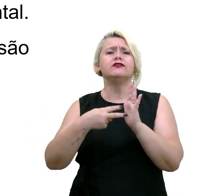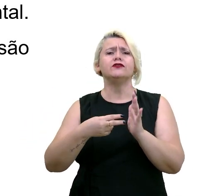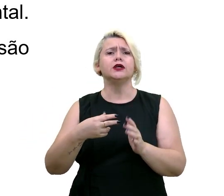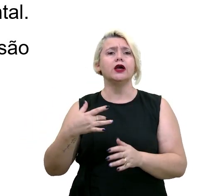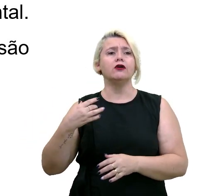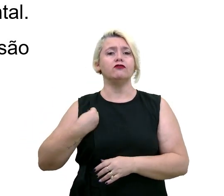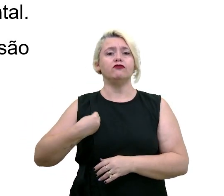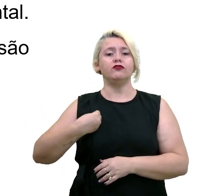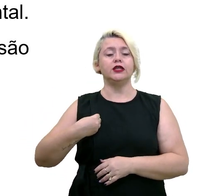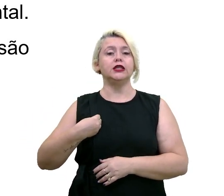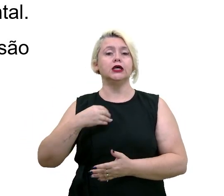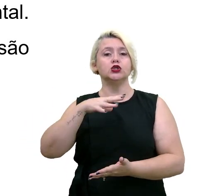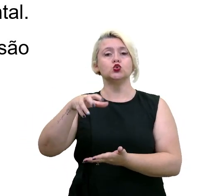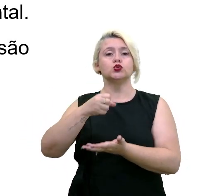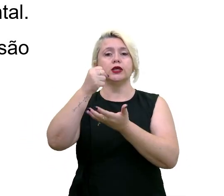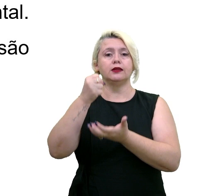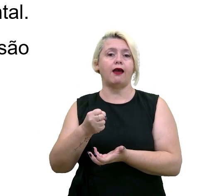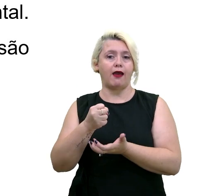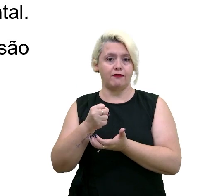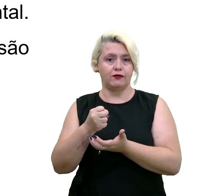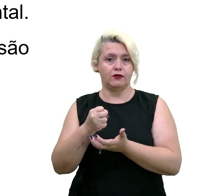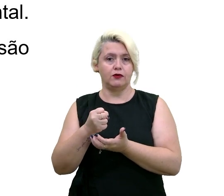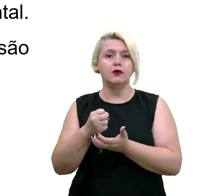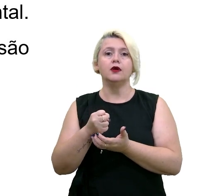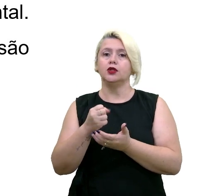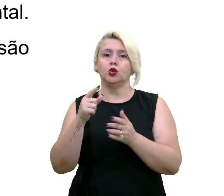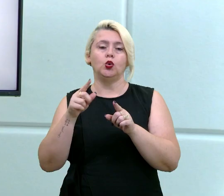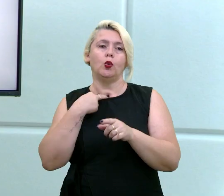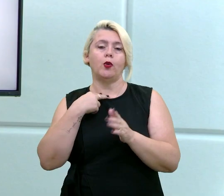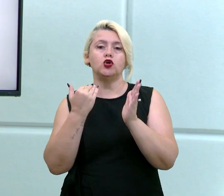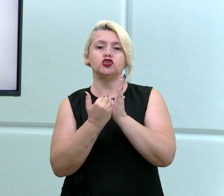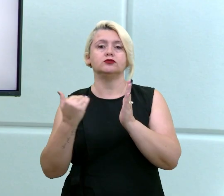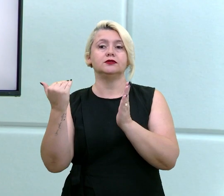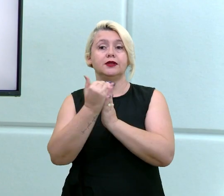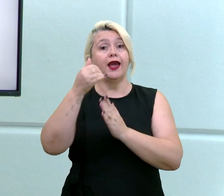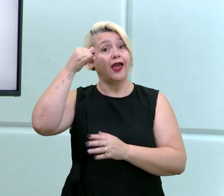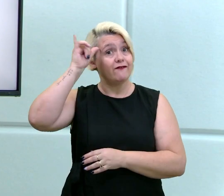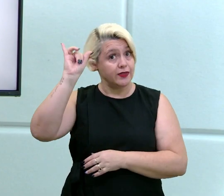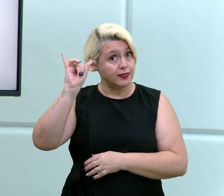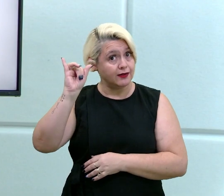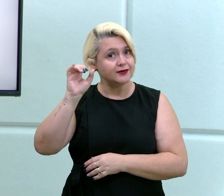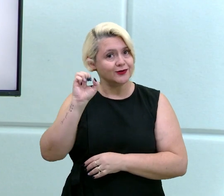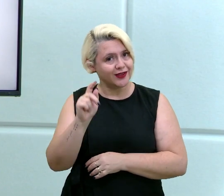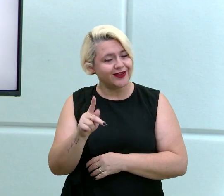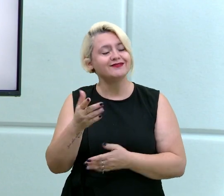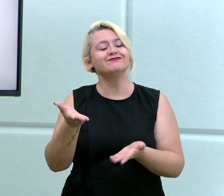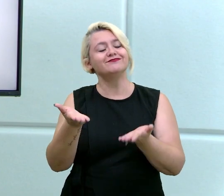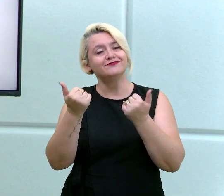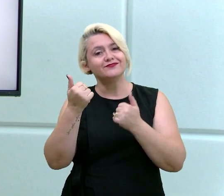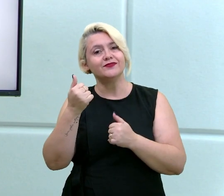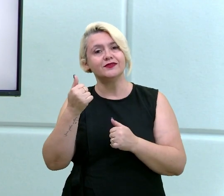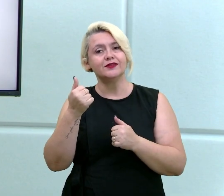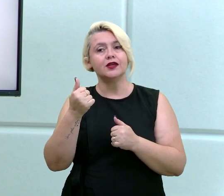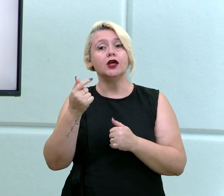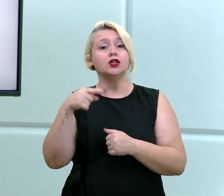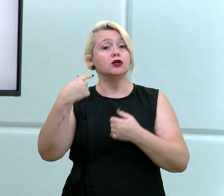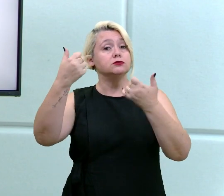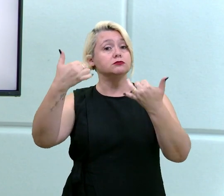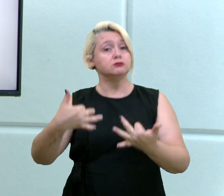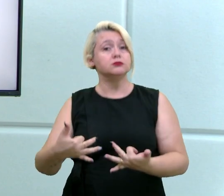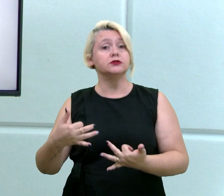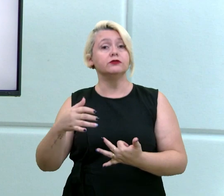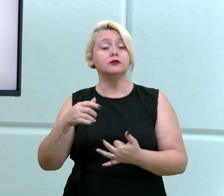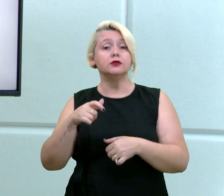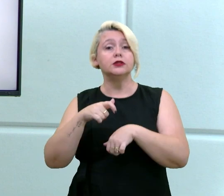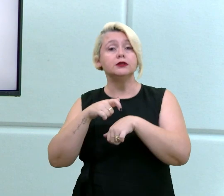sustentável? Sem exageros, sem tirar mais do meio ambiente. Fechou? Beleza? Olha só, nós estamos falando aqui, quando vocês